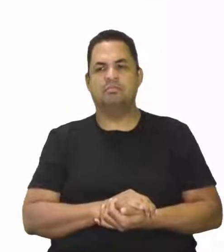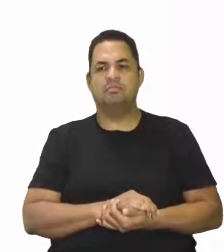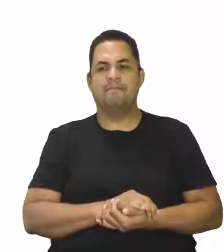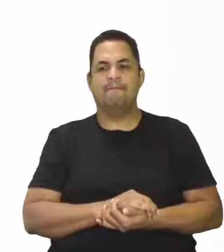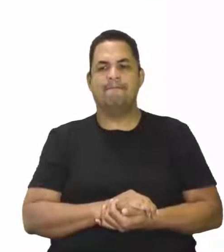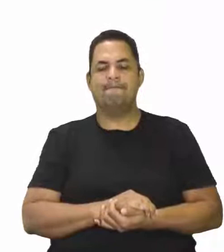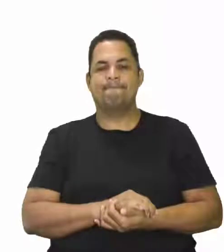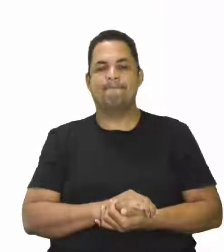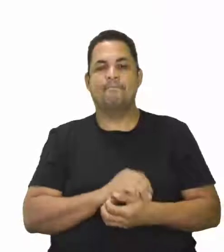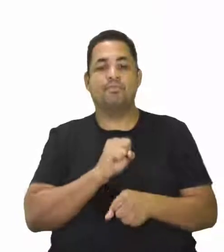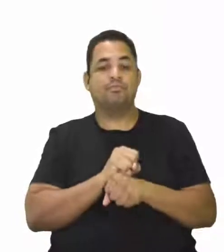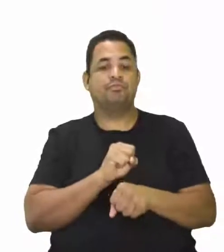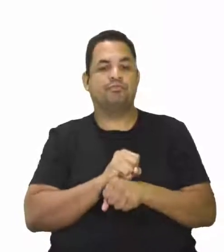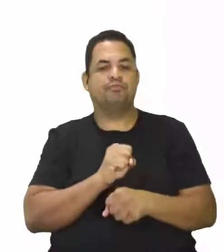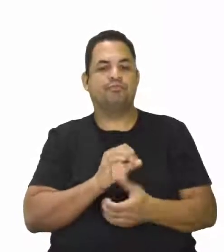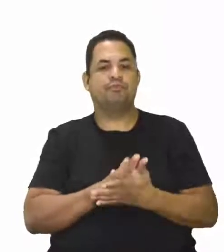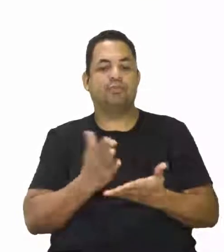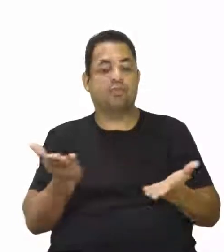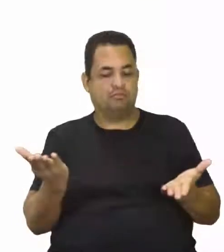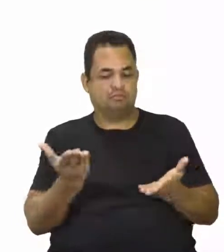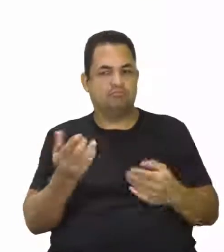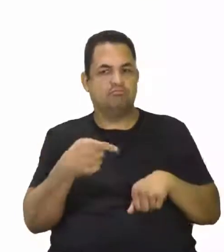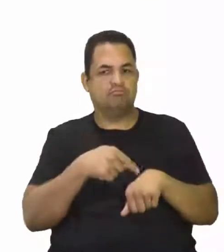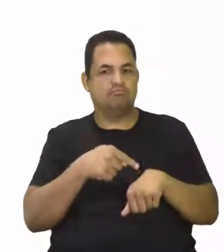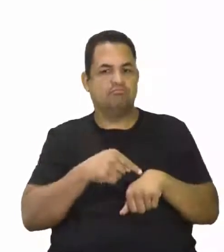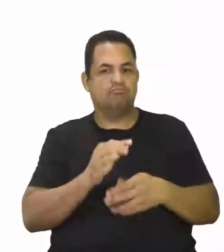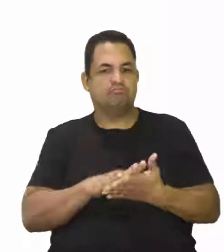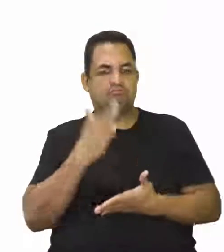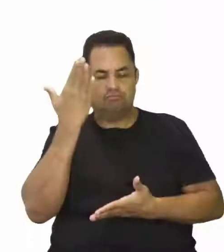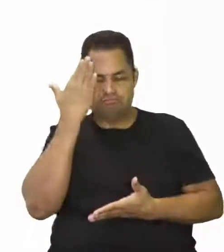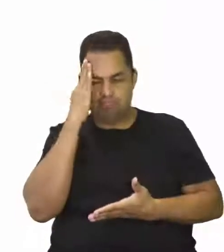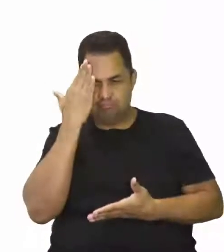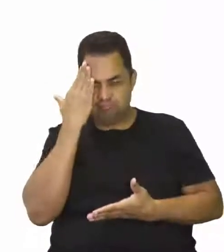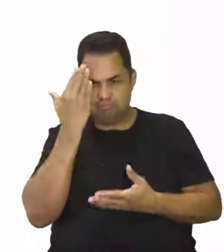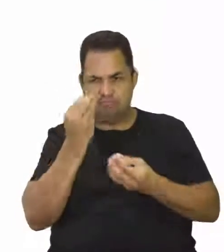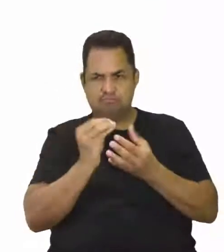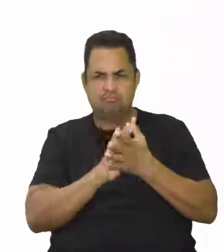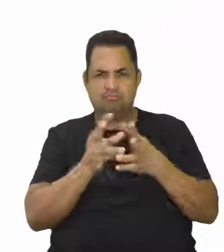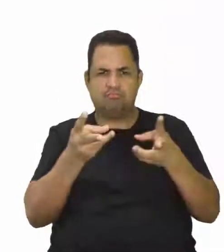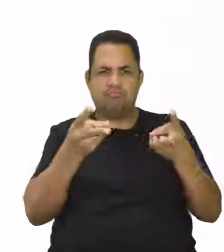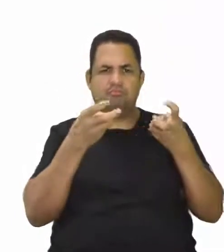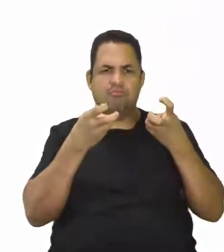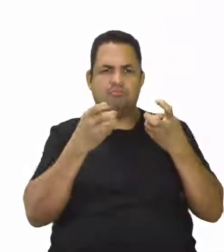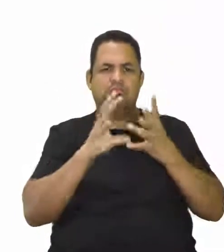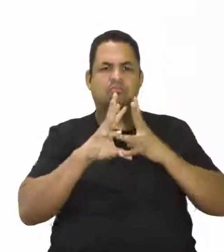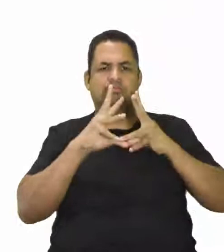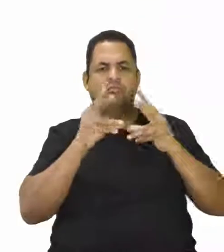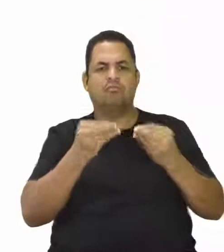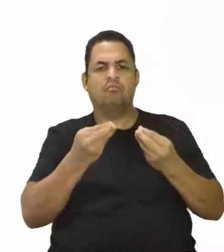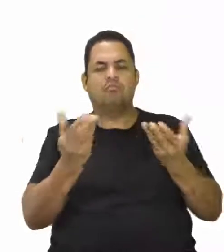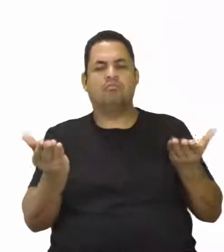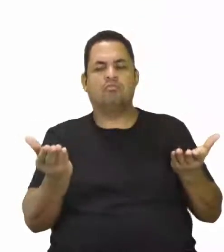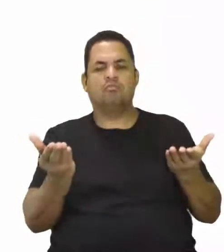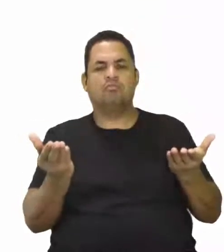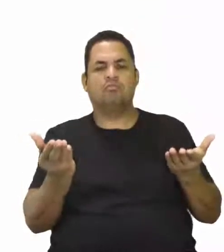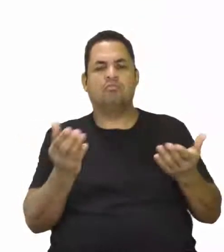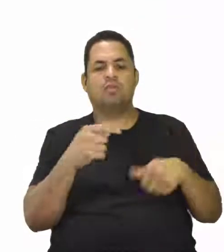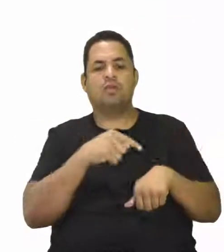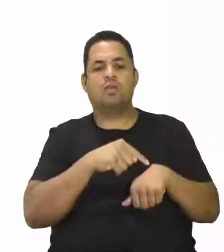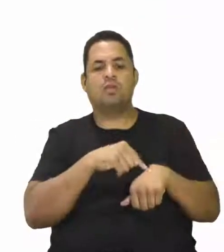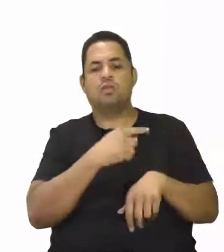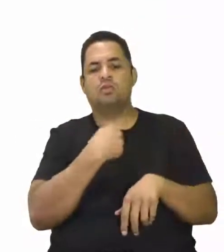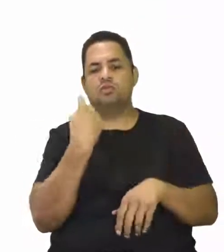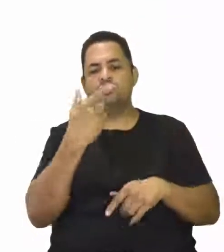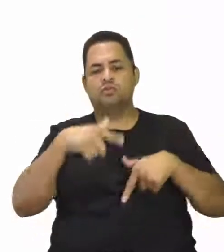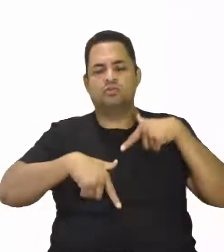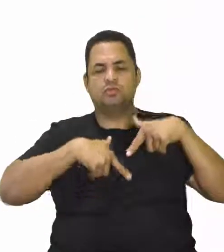amores. Eu espero que vocês tenham até agora entendido bem e percebido que em todo momento nós